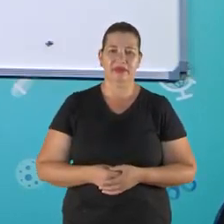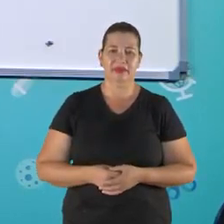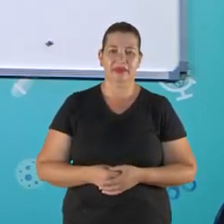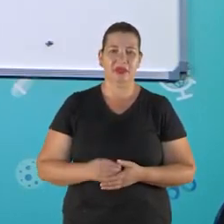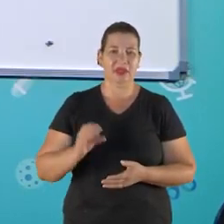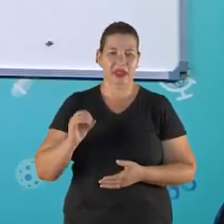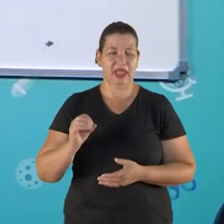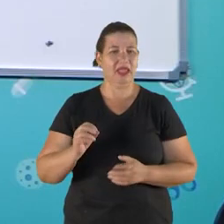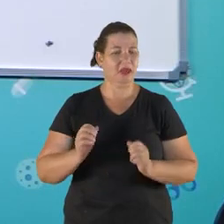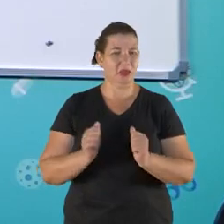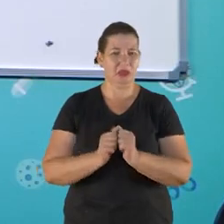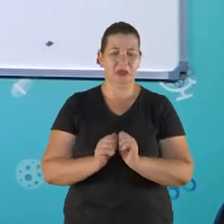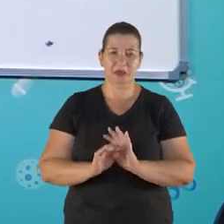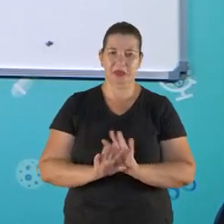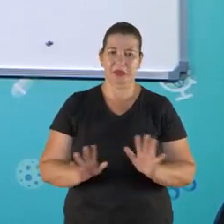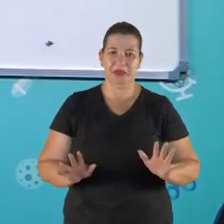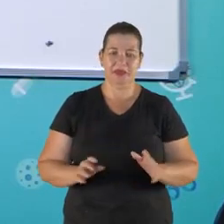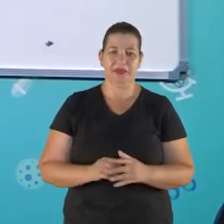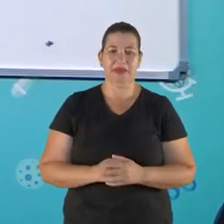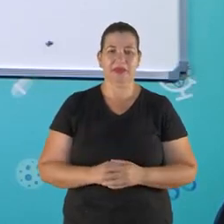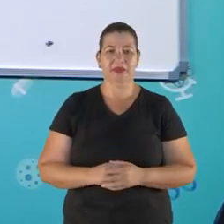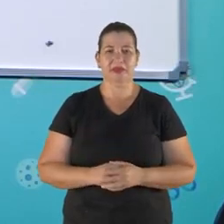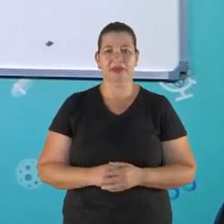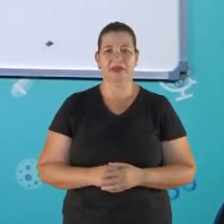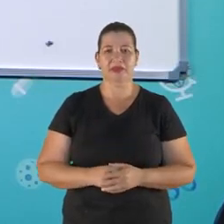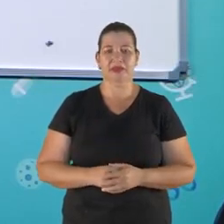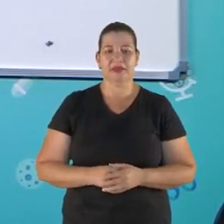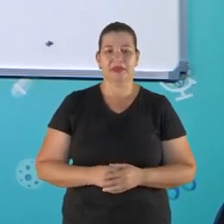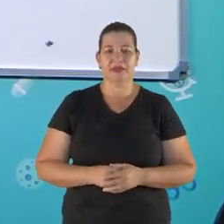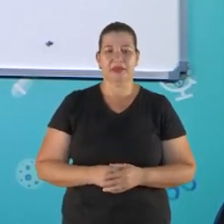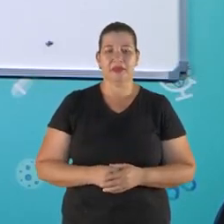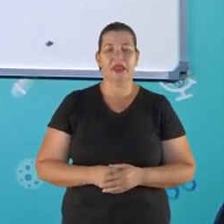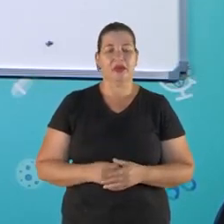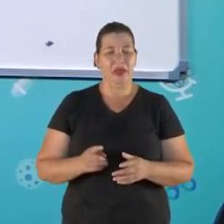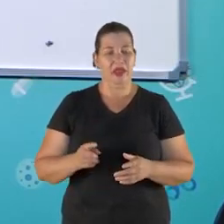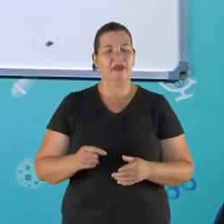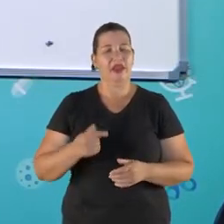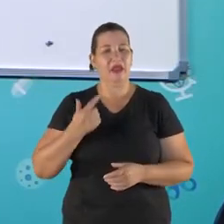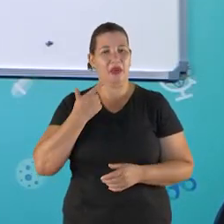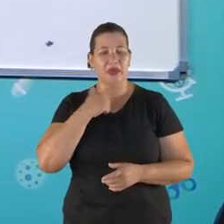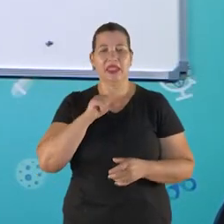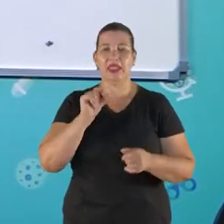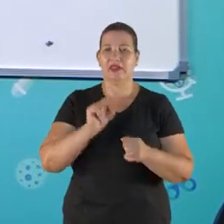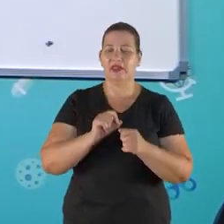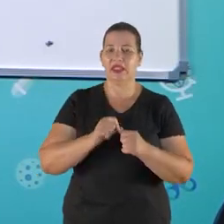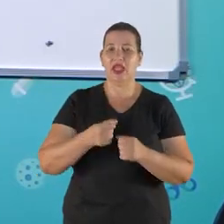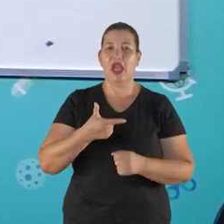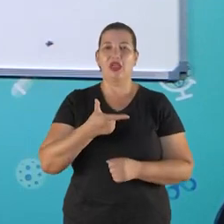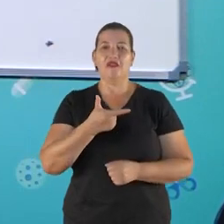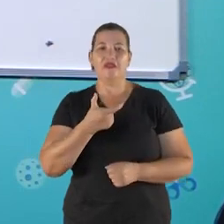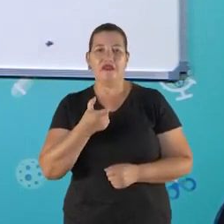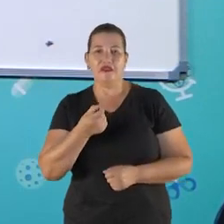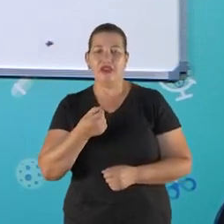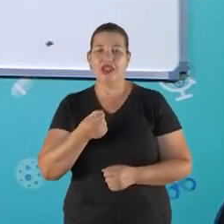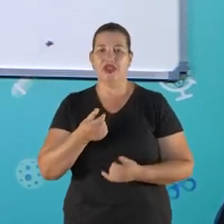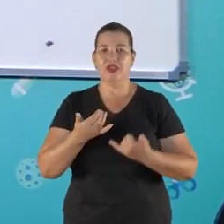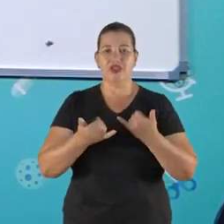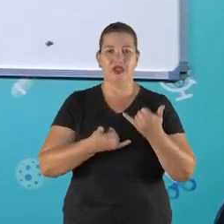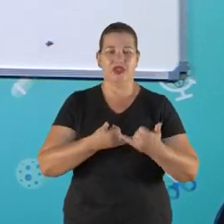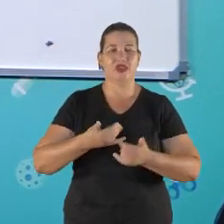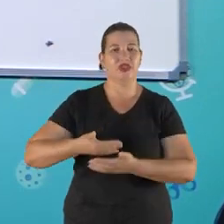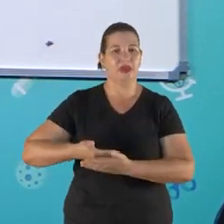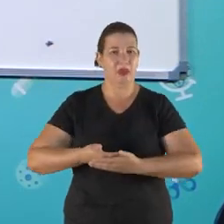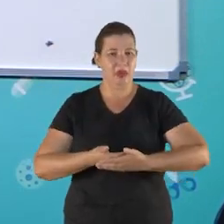esse 0, basta você colocar ali na frente do 2. Ou seja, a Dandara vai conseguir